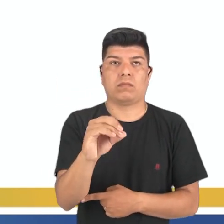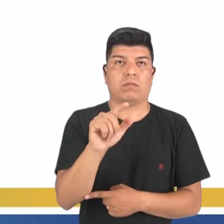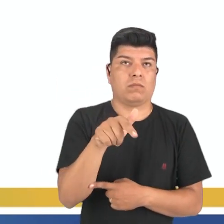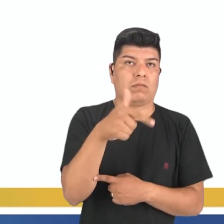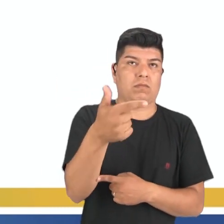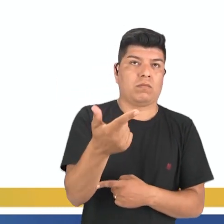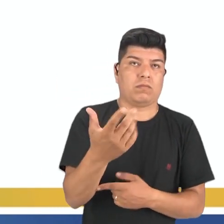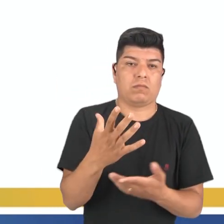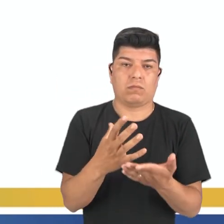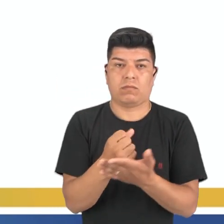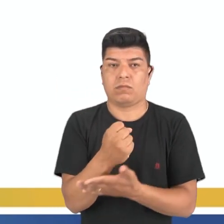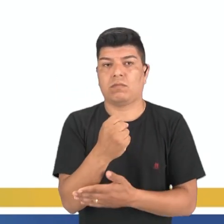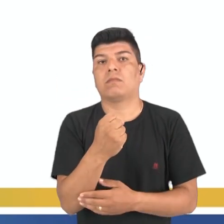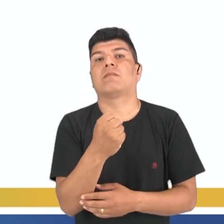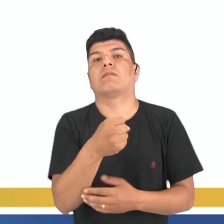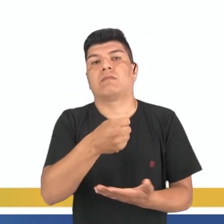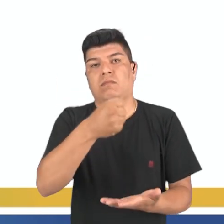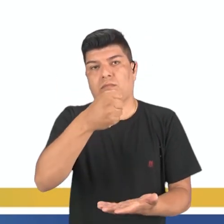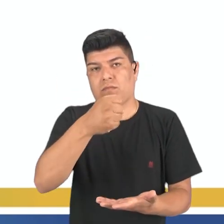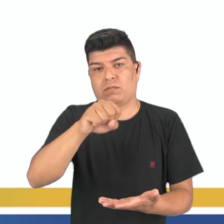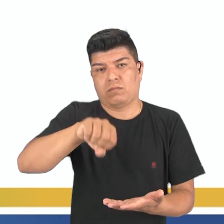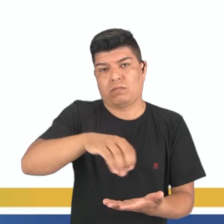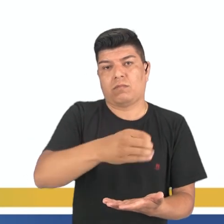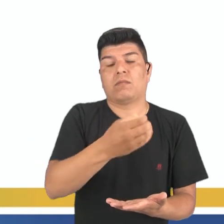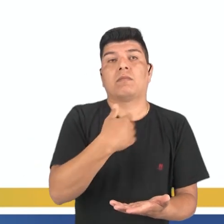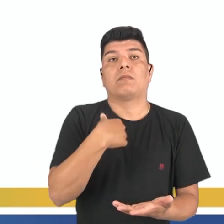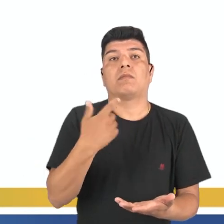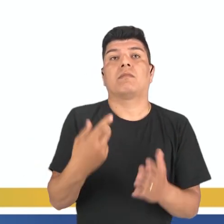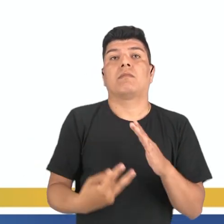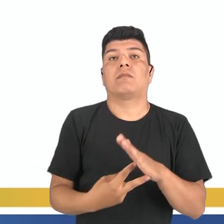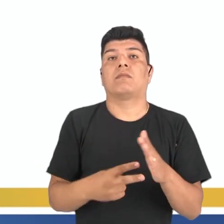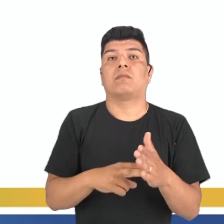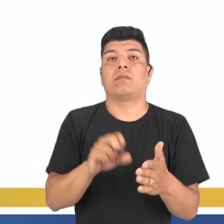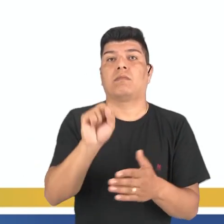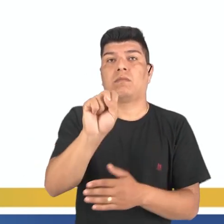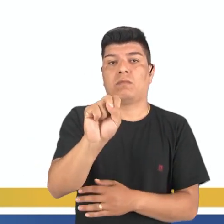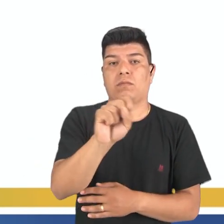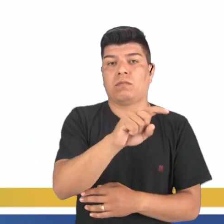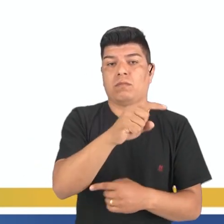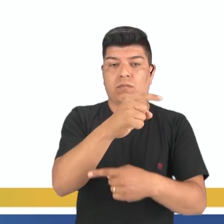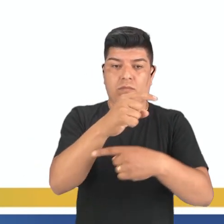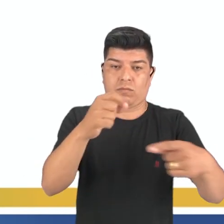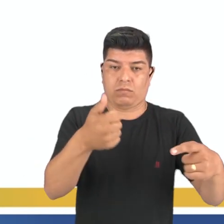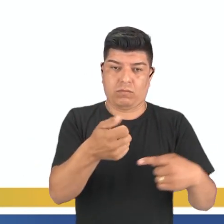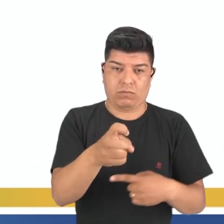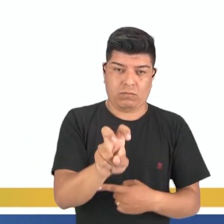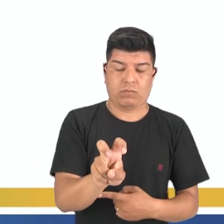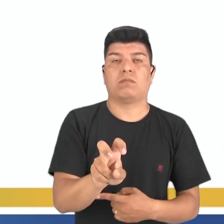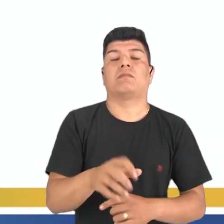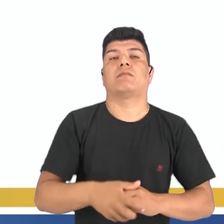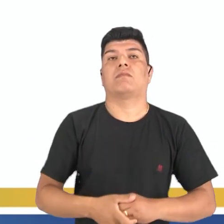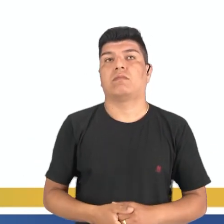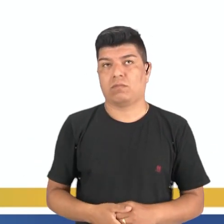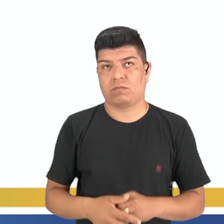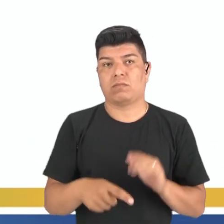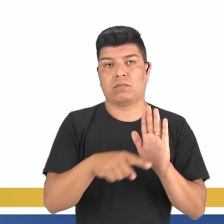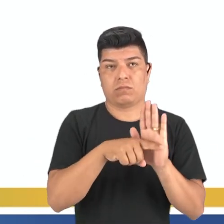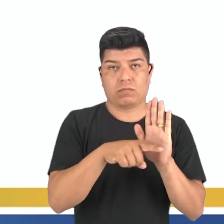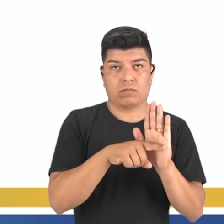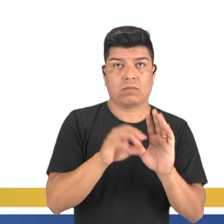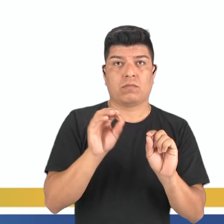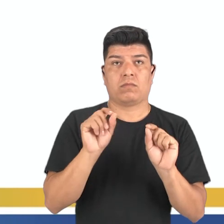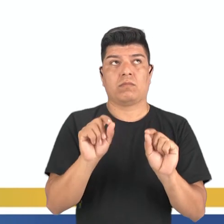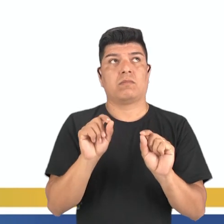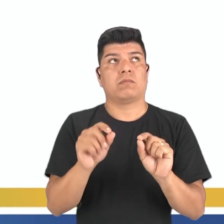a retirada, né, de suco pelo copo é a fração de 8/15. Então aqui, ó, eu fiz uma subtração